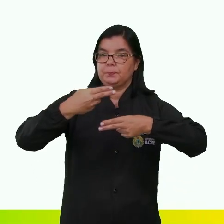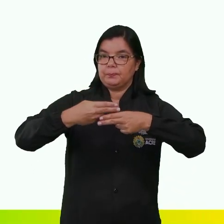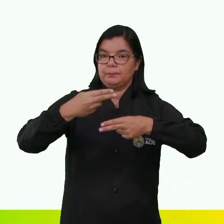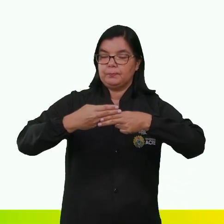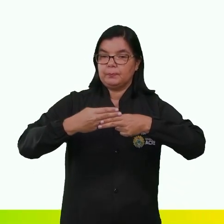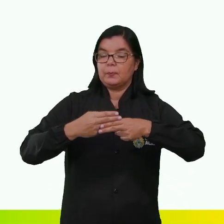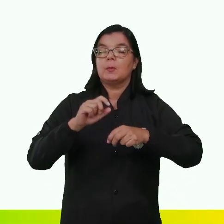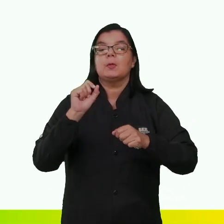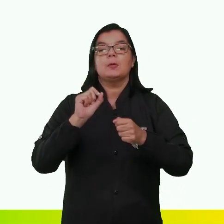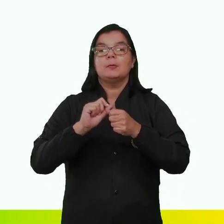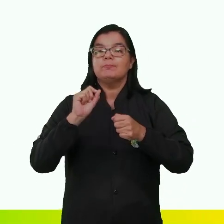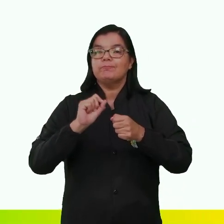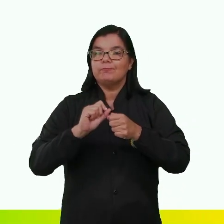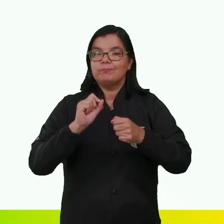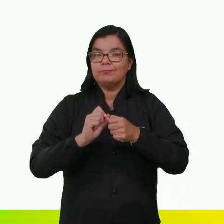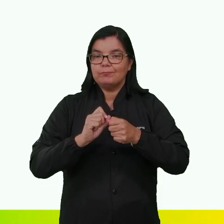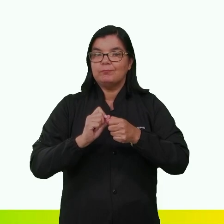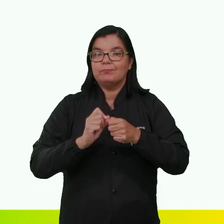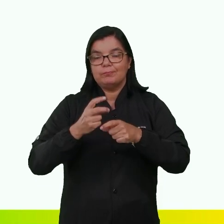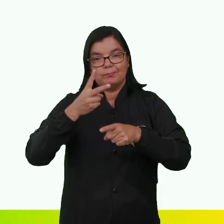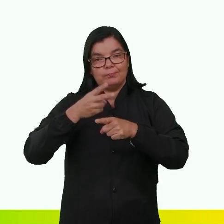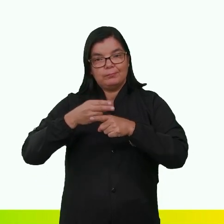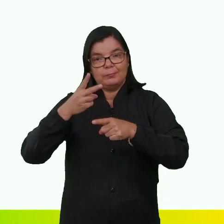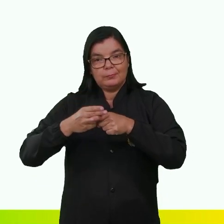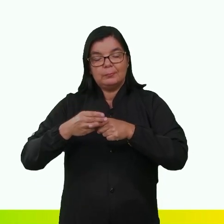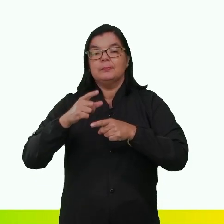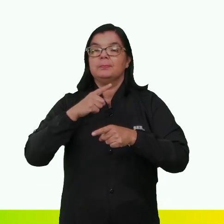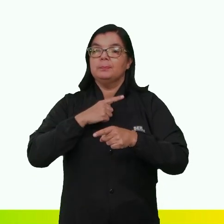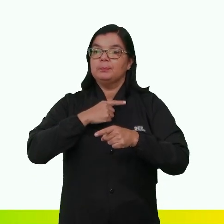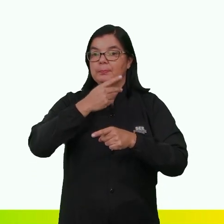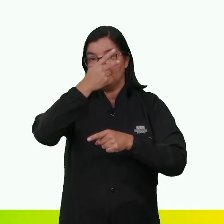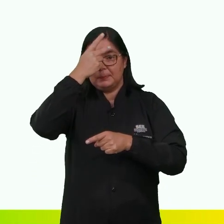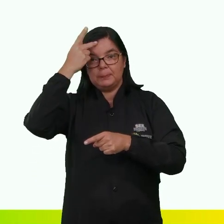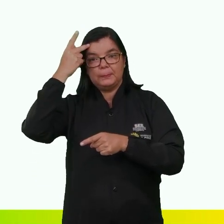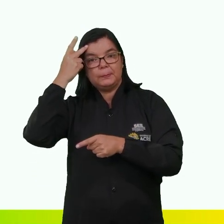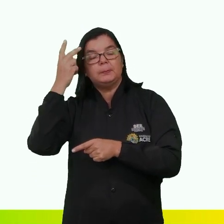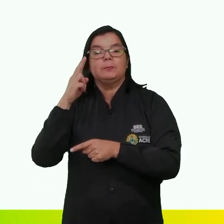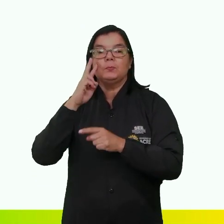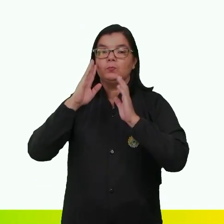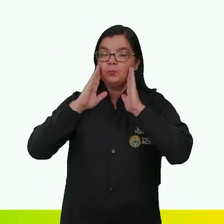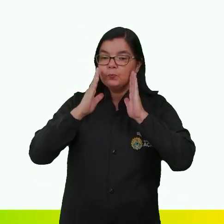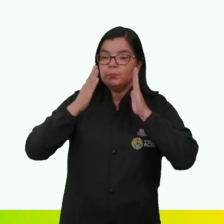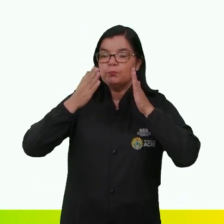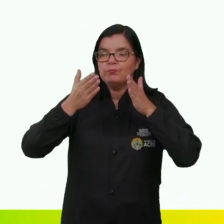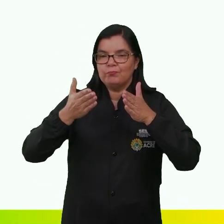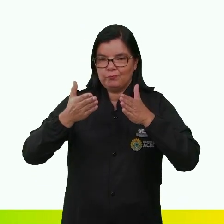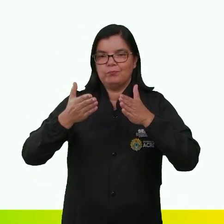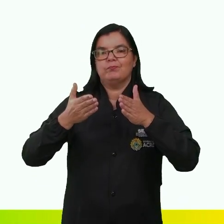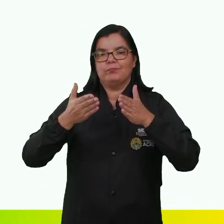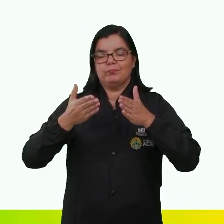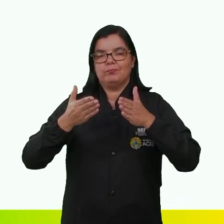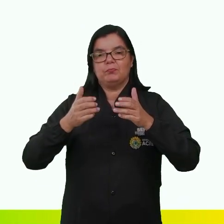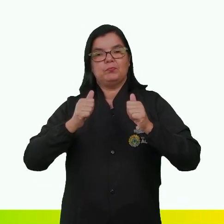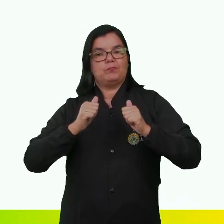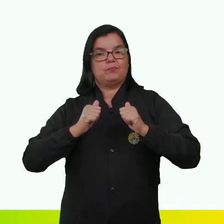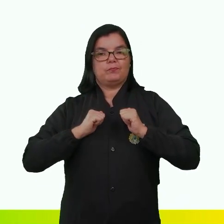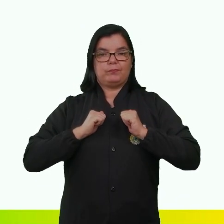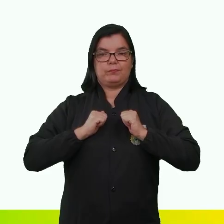e novelas, são fabricados em série para manter o consumo e o